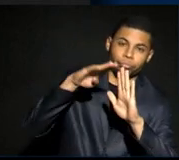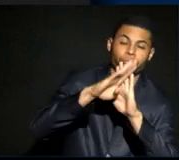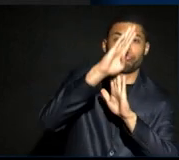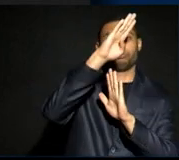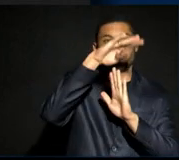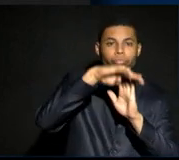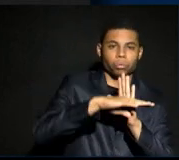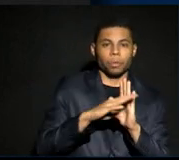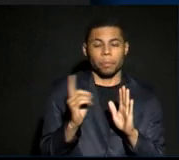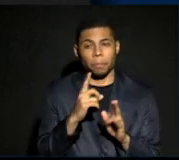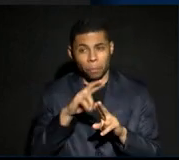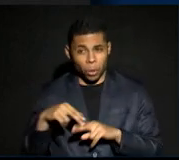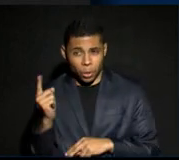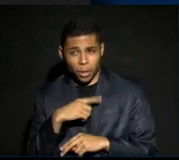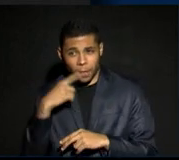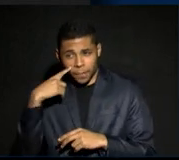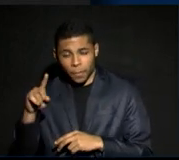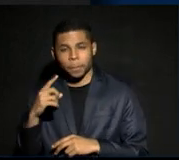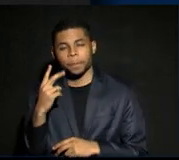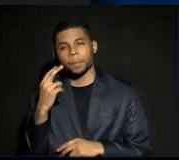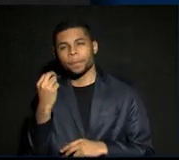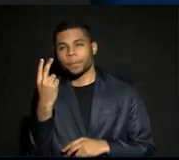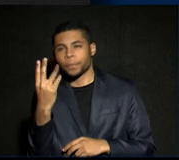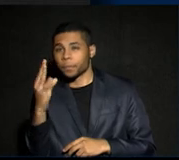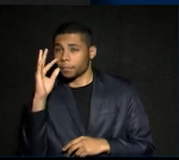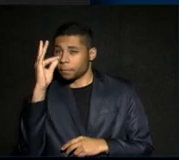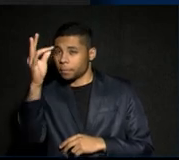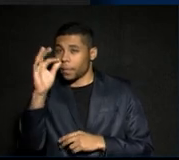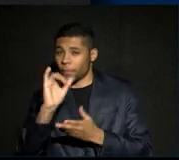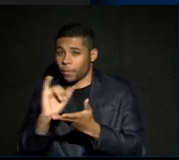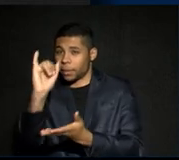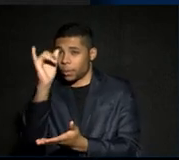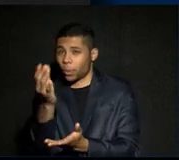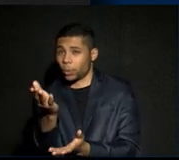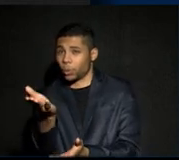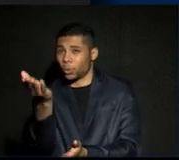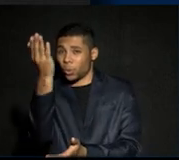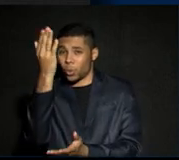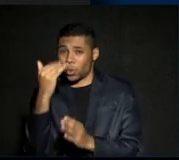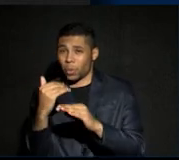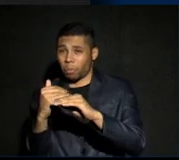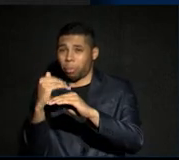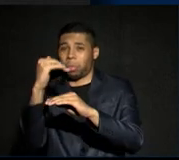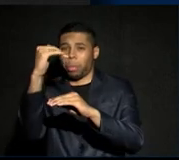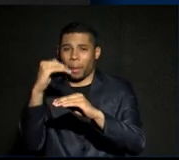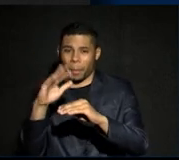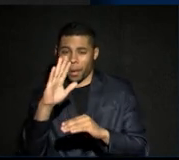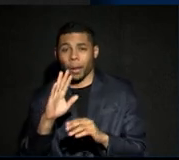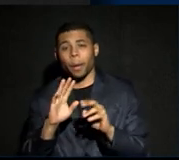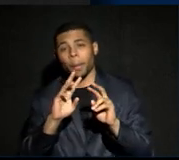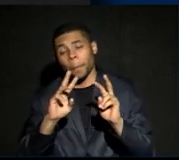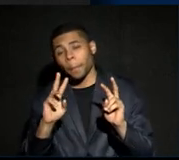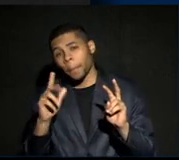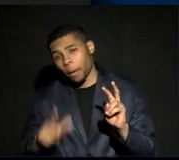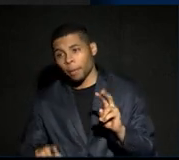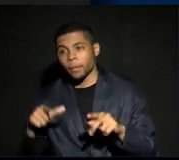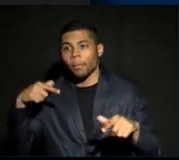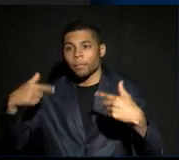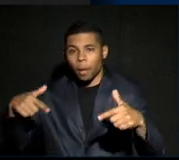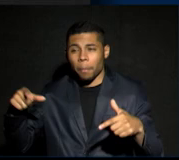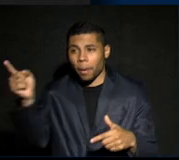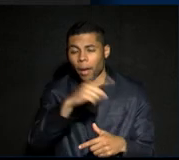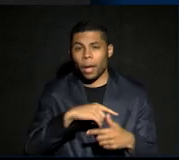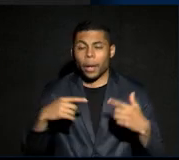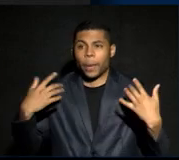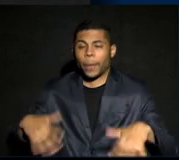olhar as expectativas de inflação de 2024, estão subindo, estão acima da meta, o mercado de trabalho está